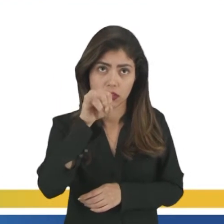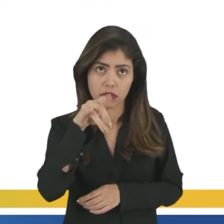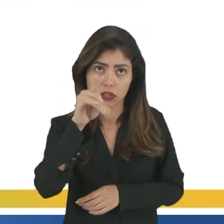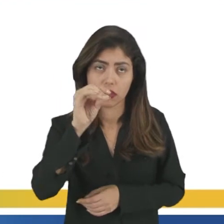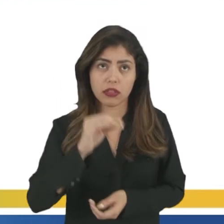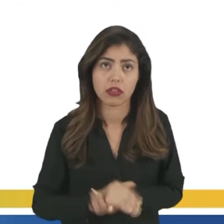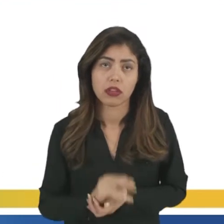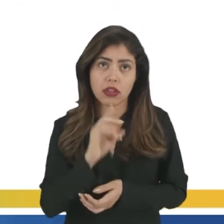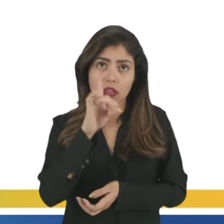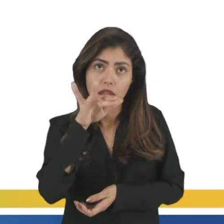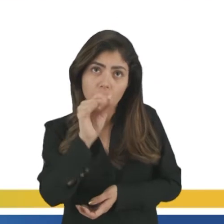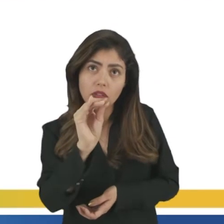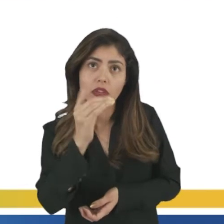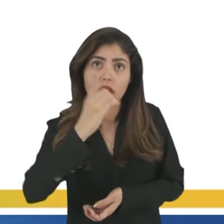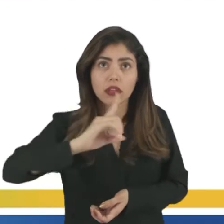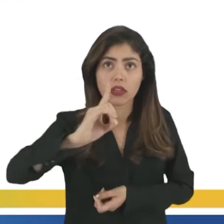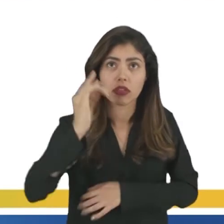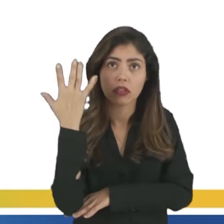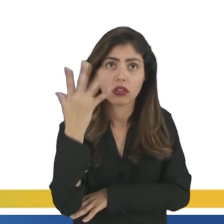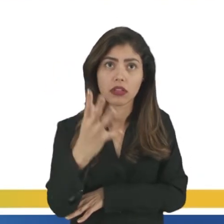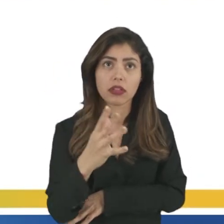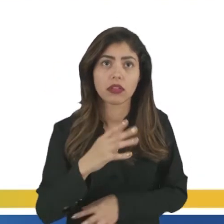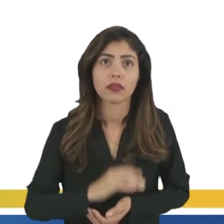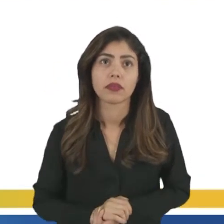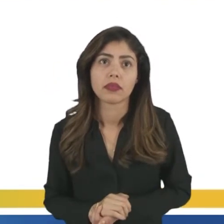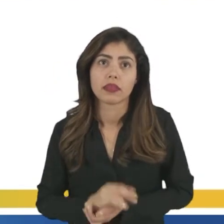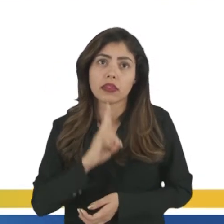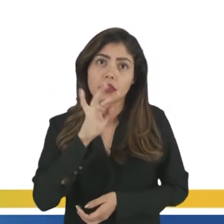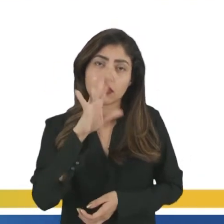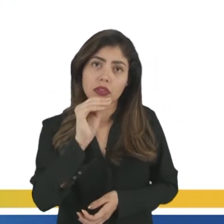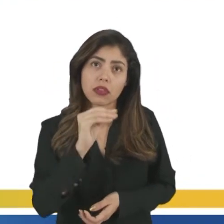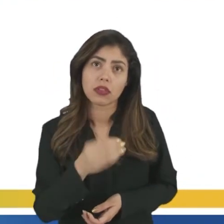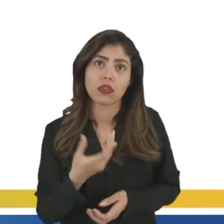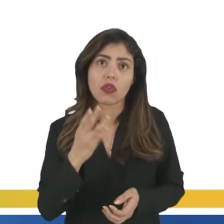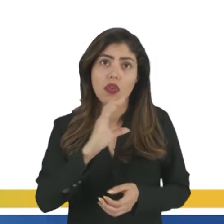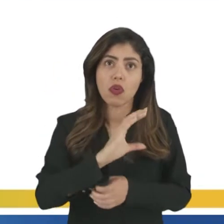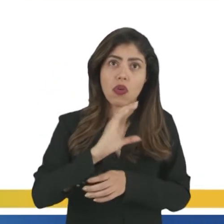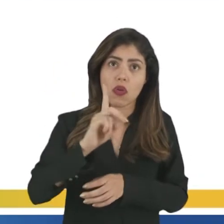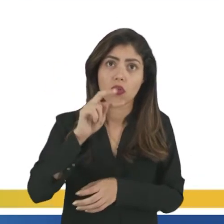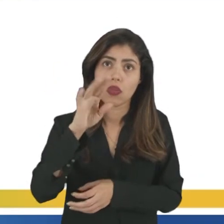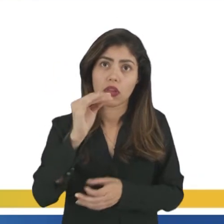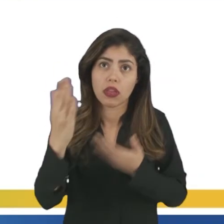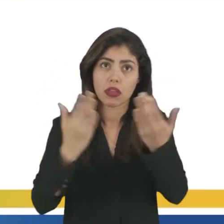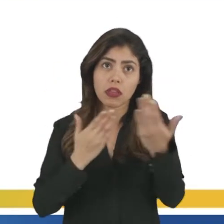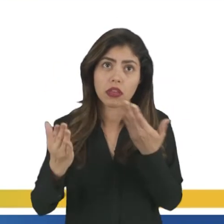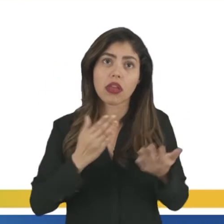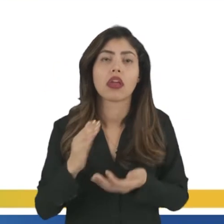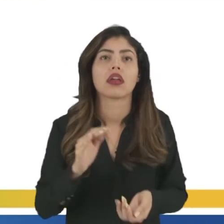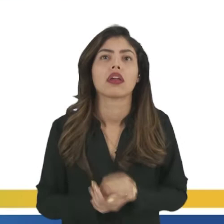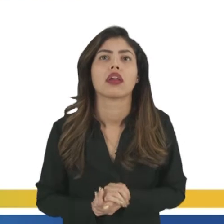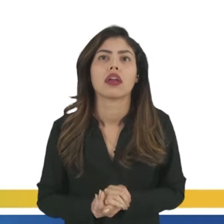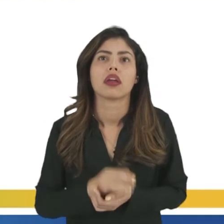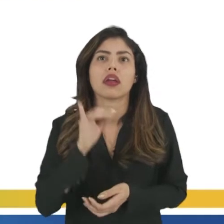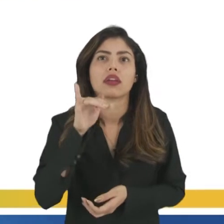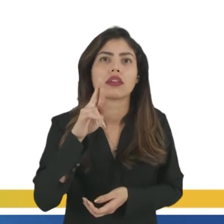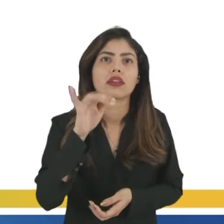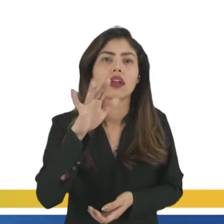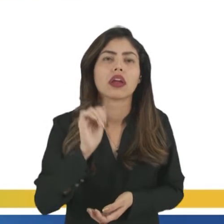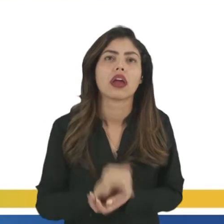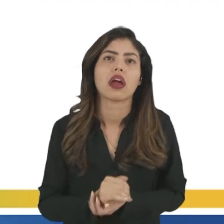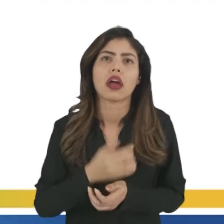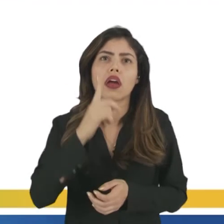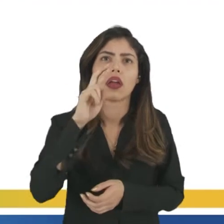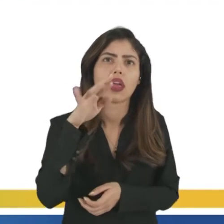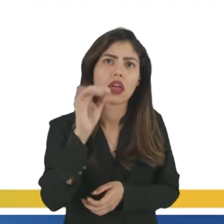né? Adônios, Deus da vegetação, adorado em Biblos, cujo culto se associava ao de Ista, né? A